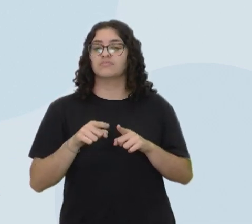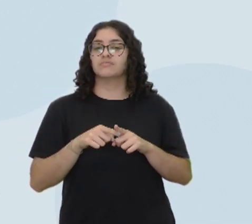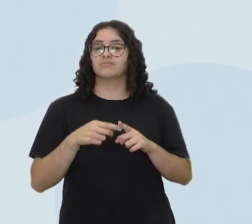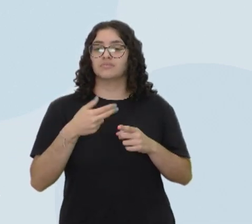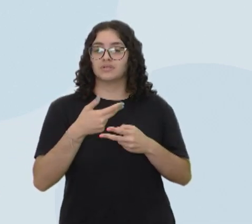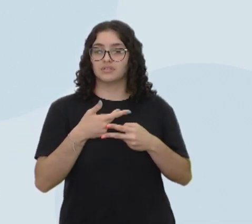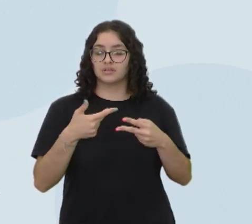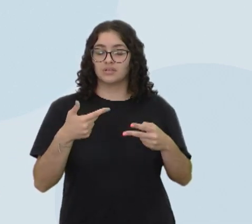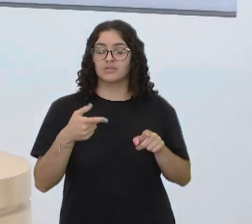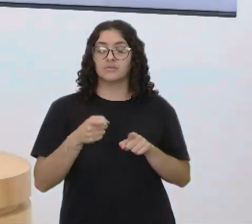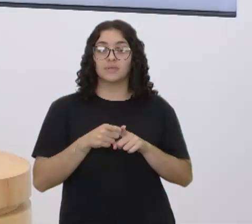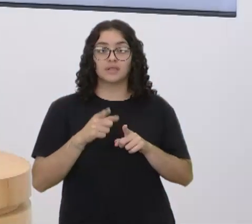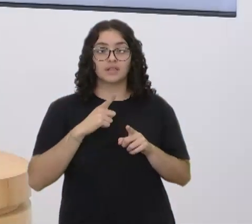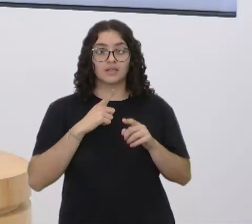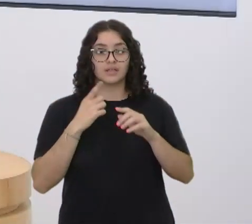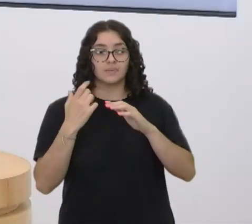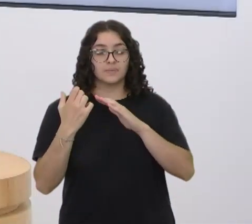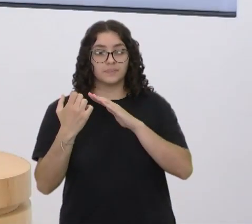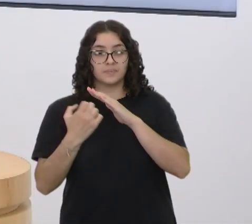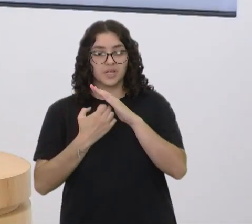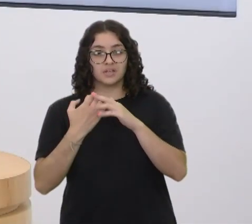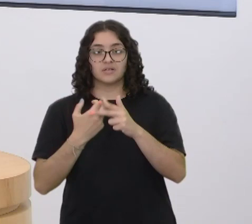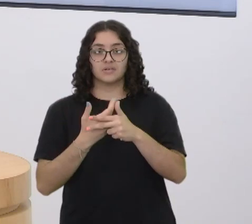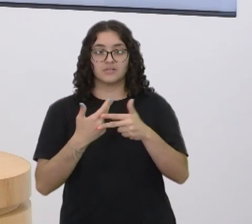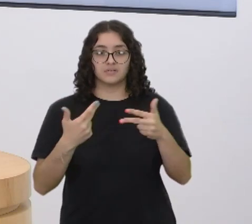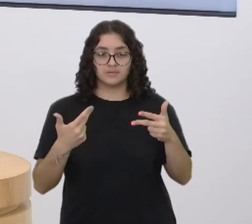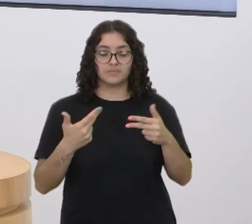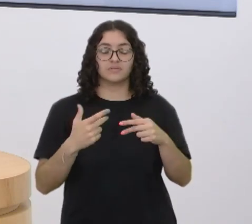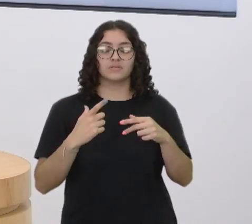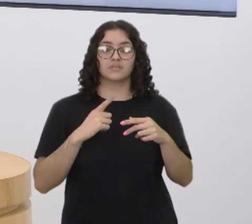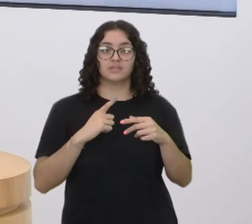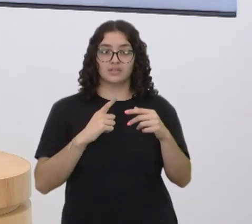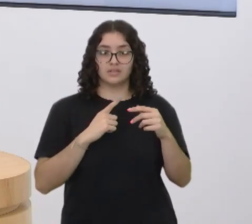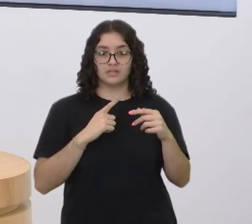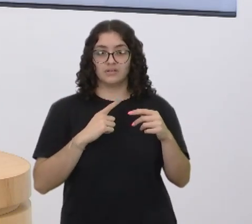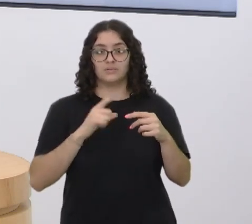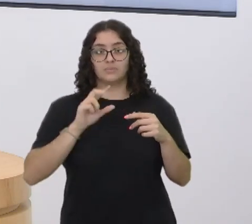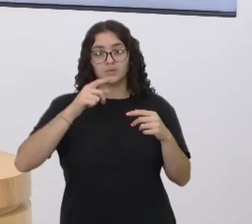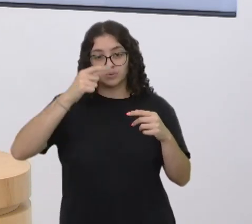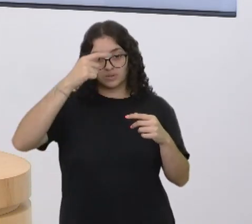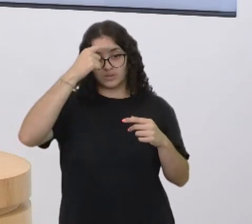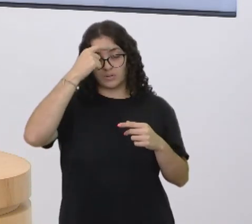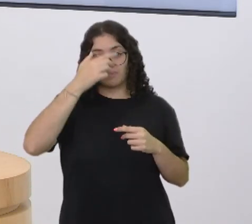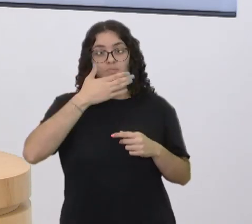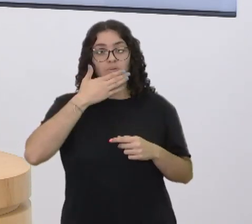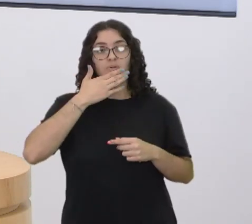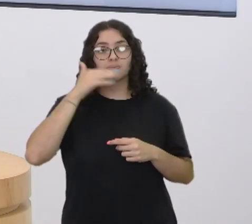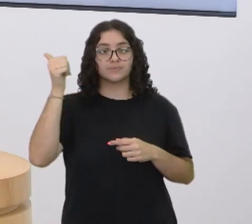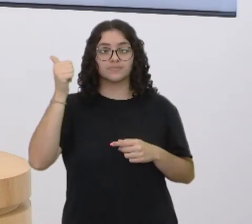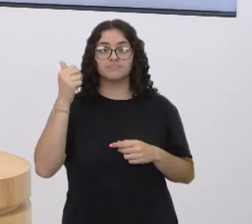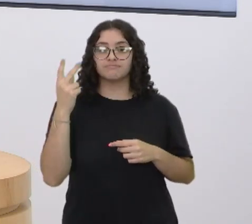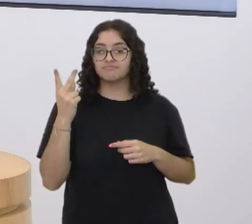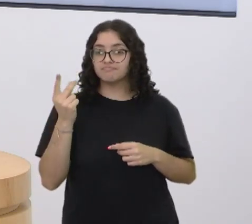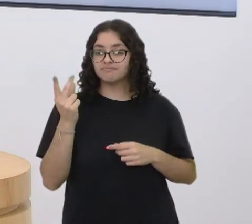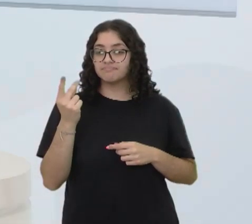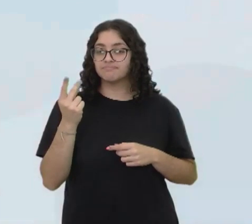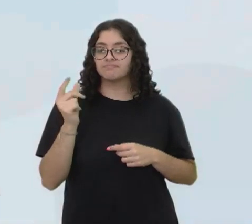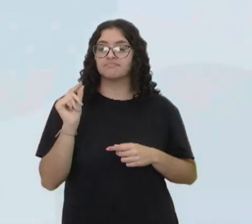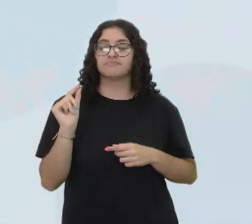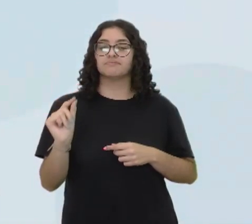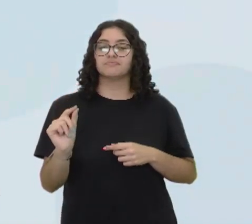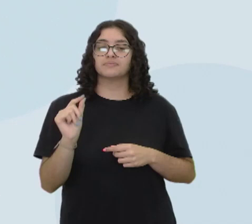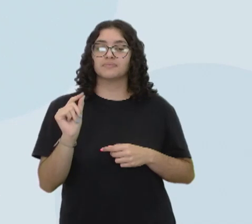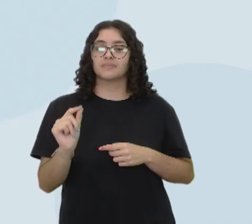do ar, sobre as empresas terem mais, indústrias, né, terem mais conscientização e tudo mais. O segundo é a regulação das